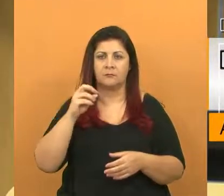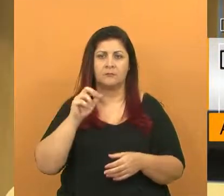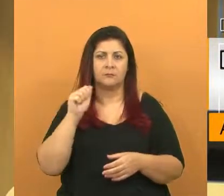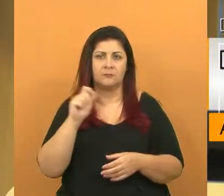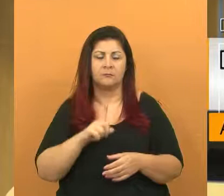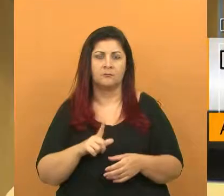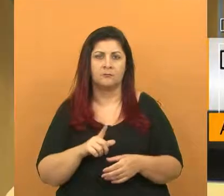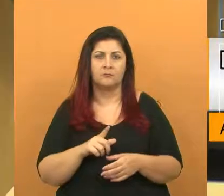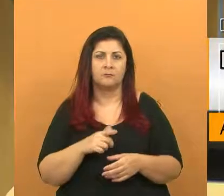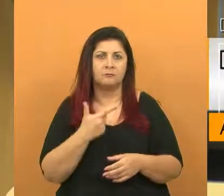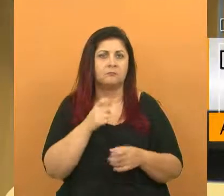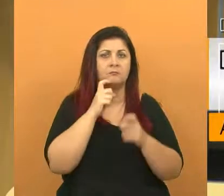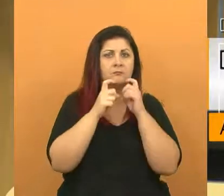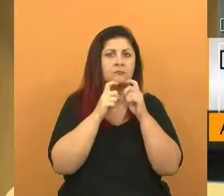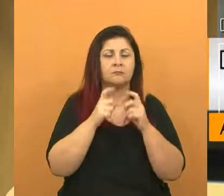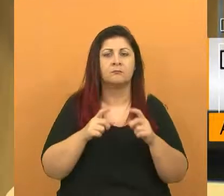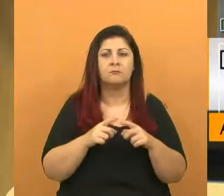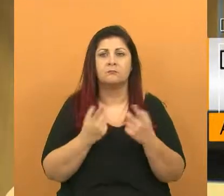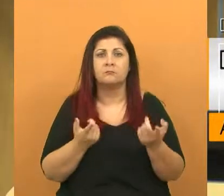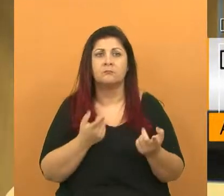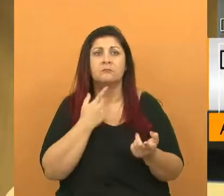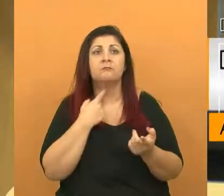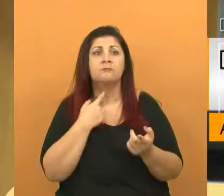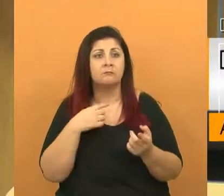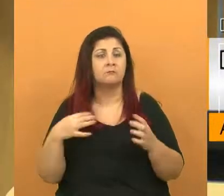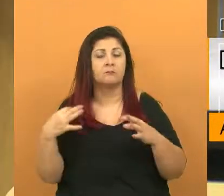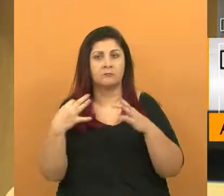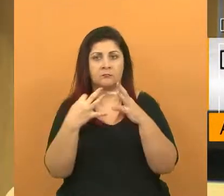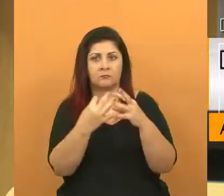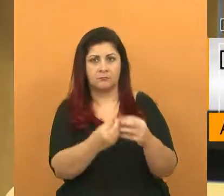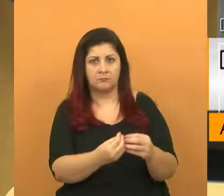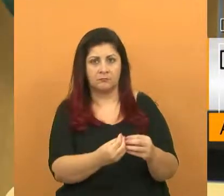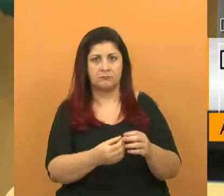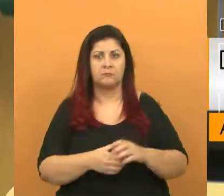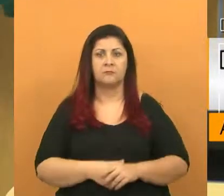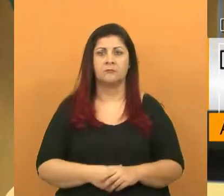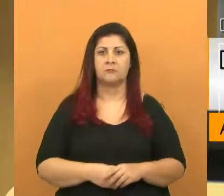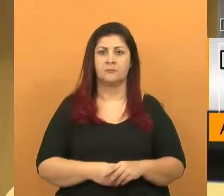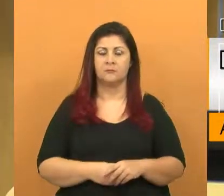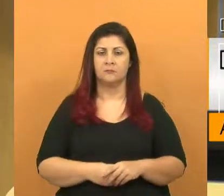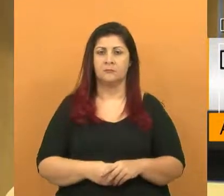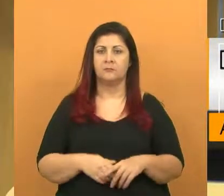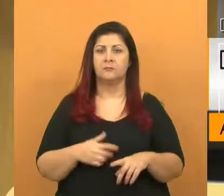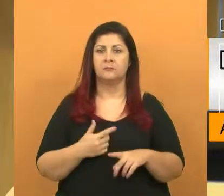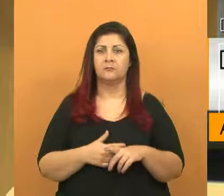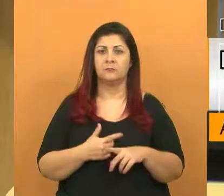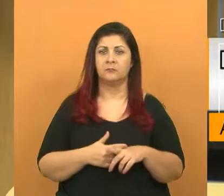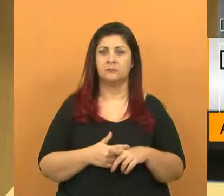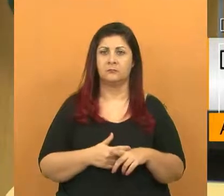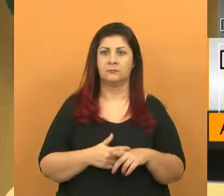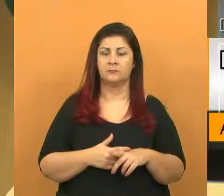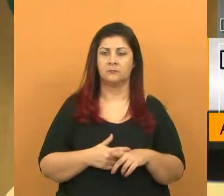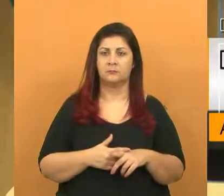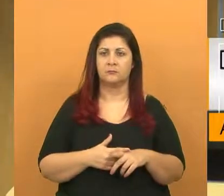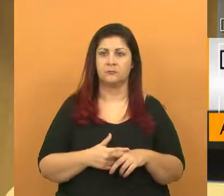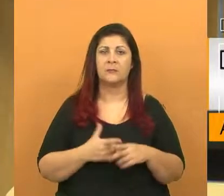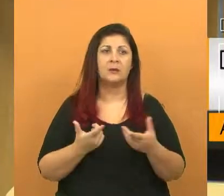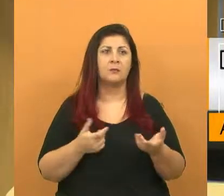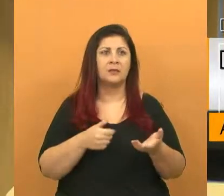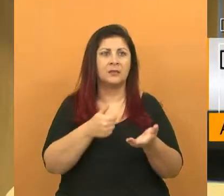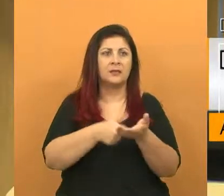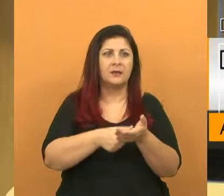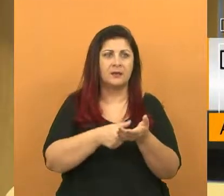ali com o bairro mas é um desejo em comum dos moradores por questão das suas correspondências